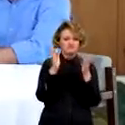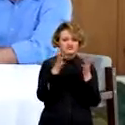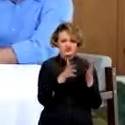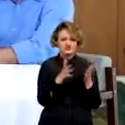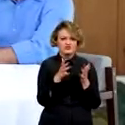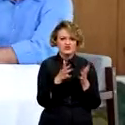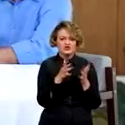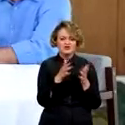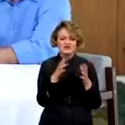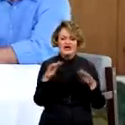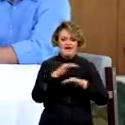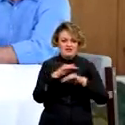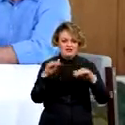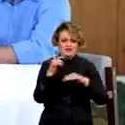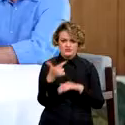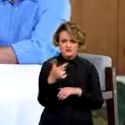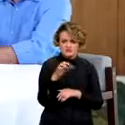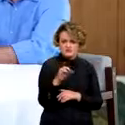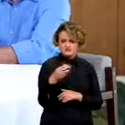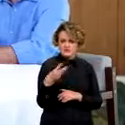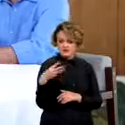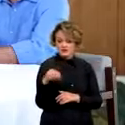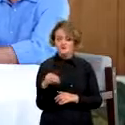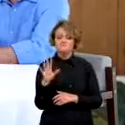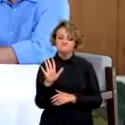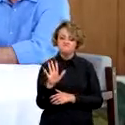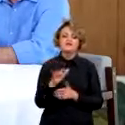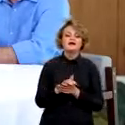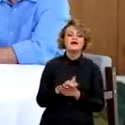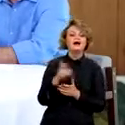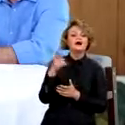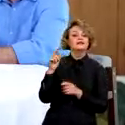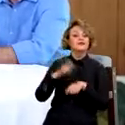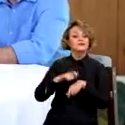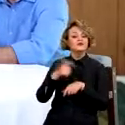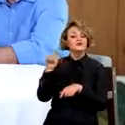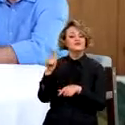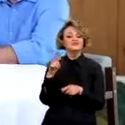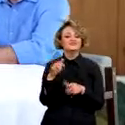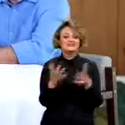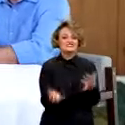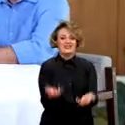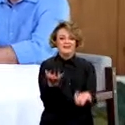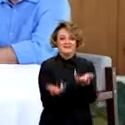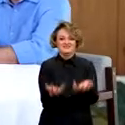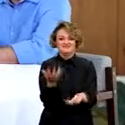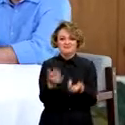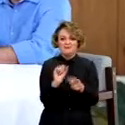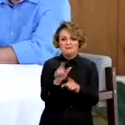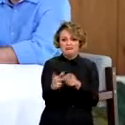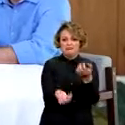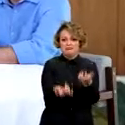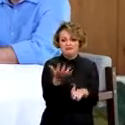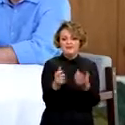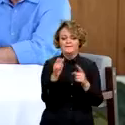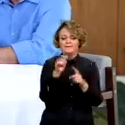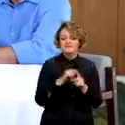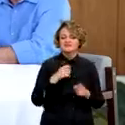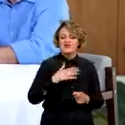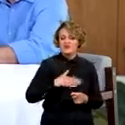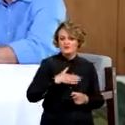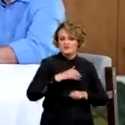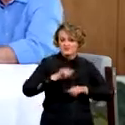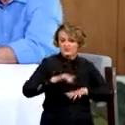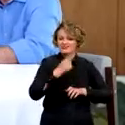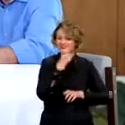com o desmatamento até 2030. Agora, a gente está começando agora com a época de queimada, né? Que esses três meses agora, agosto, setembro, etc., são os